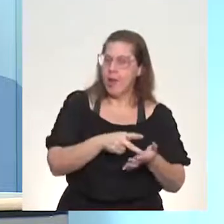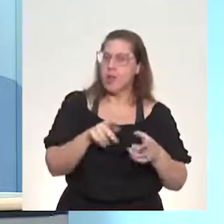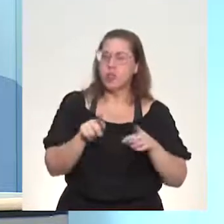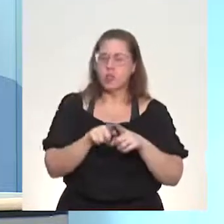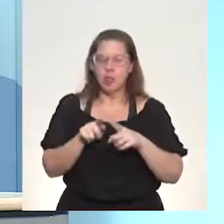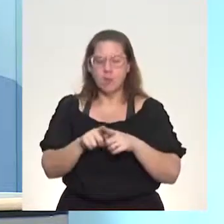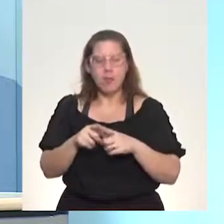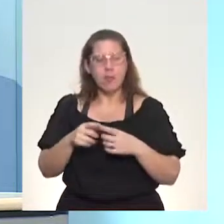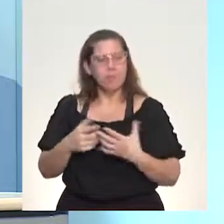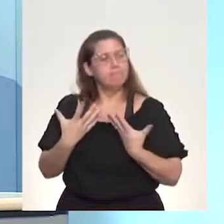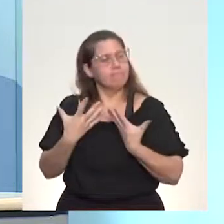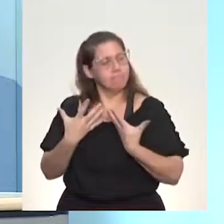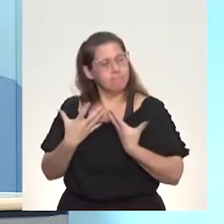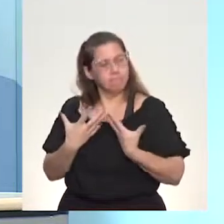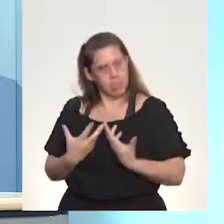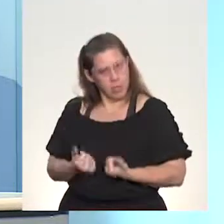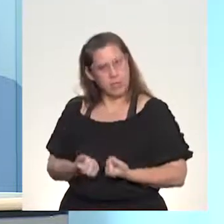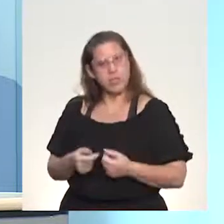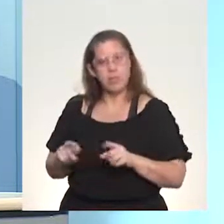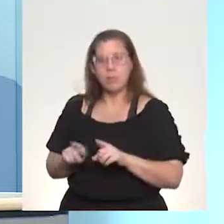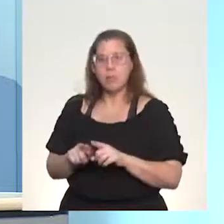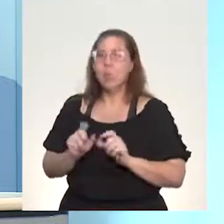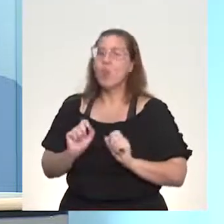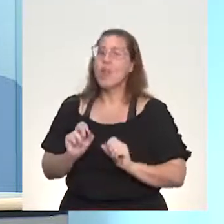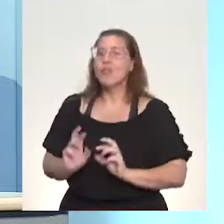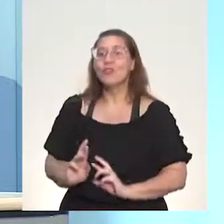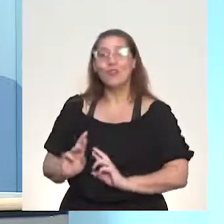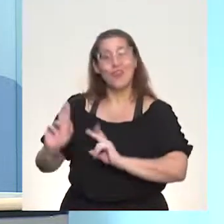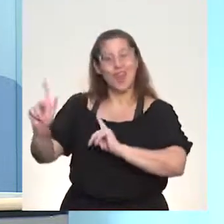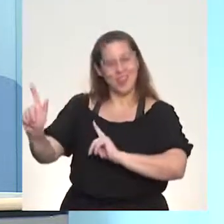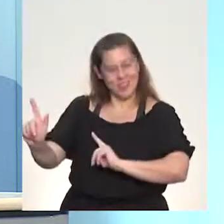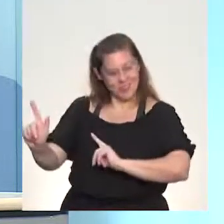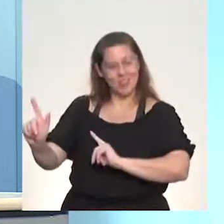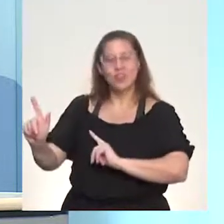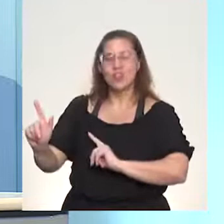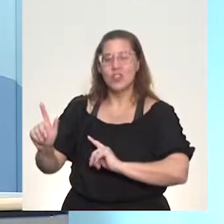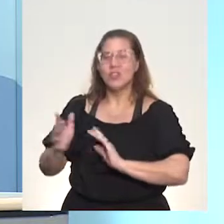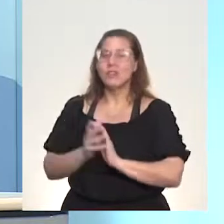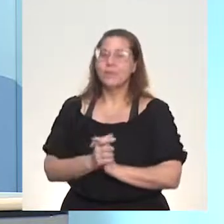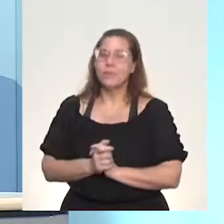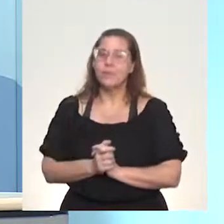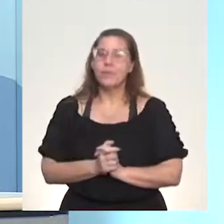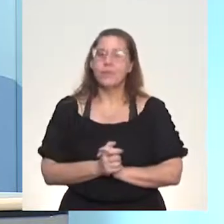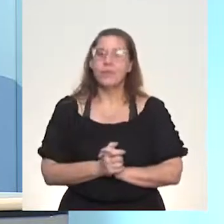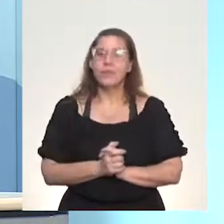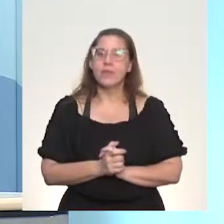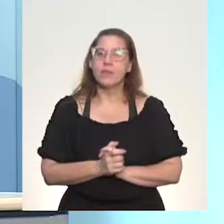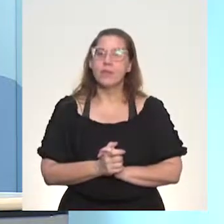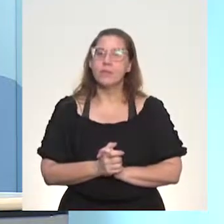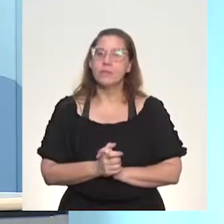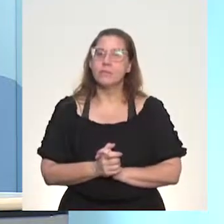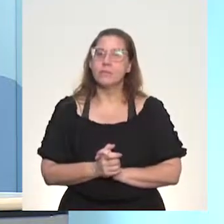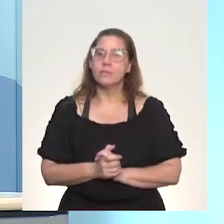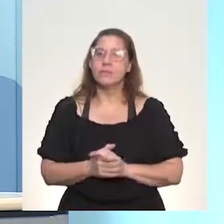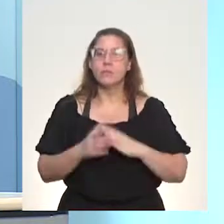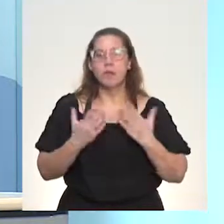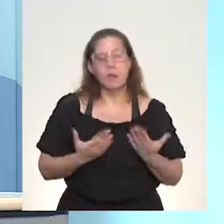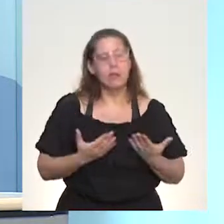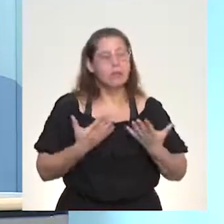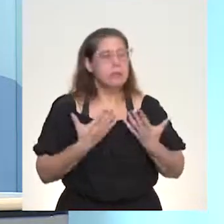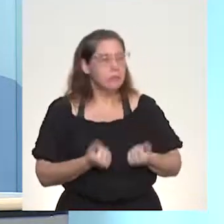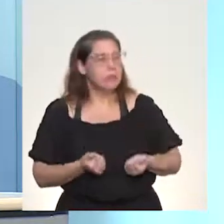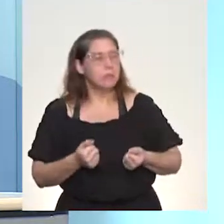realidade, admitindo o contraditório, admitindo também que esse